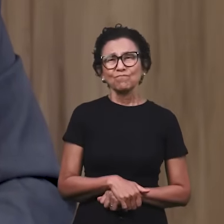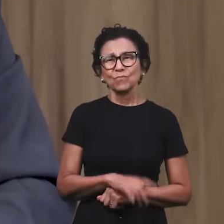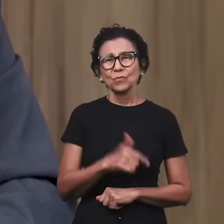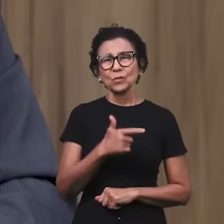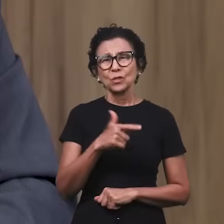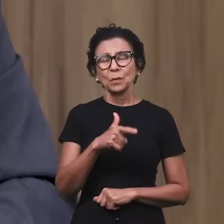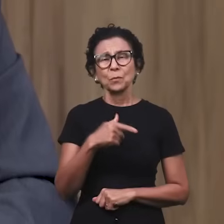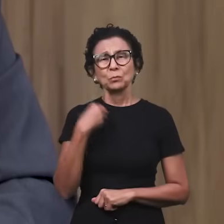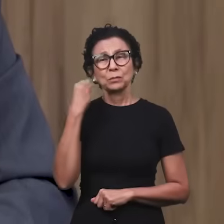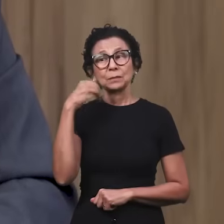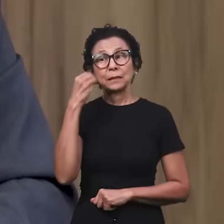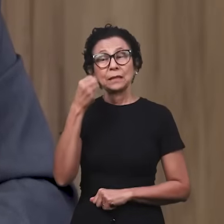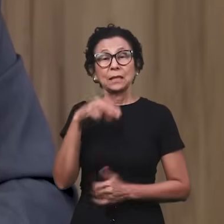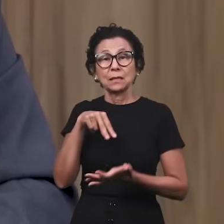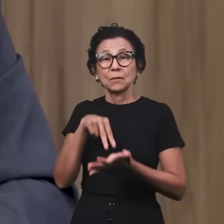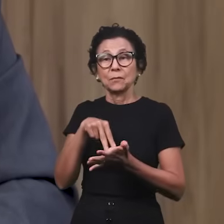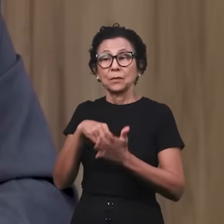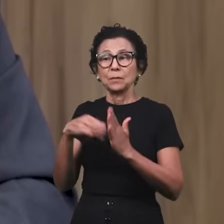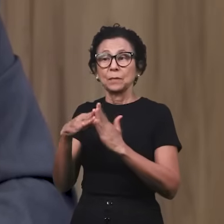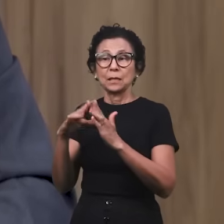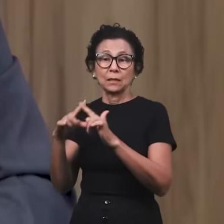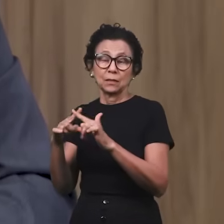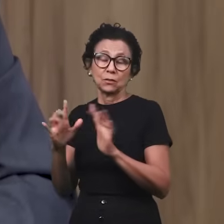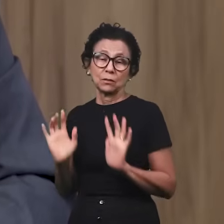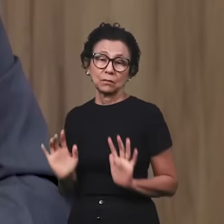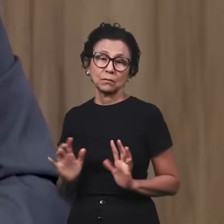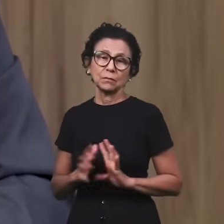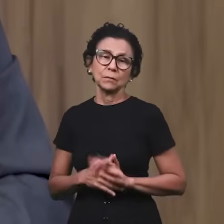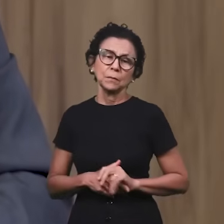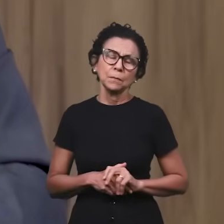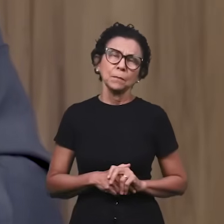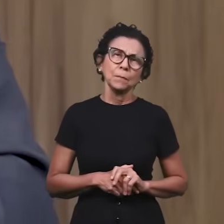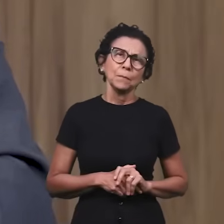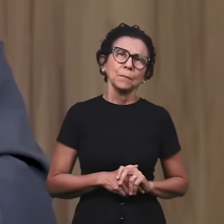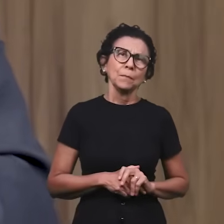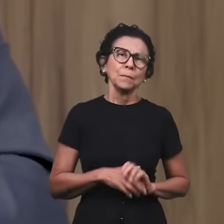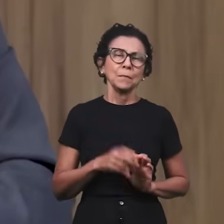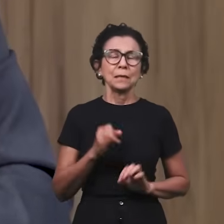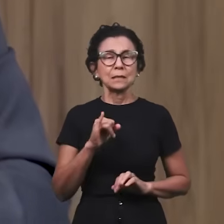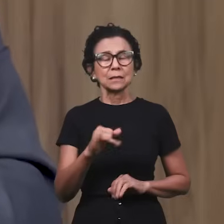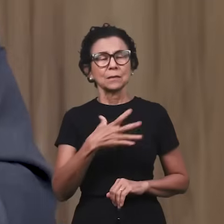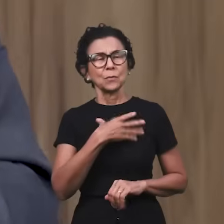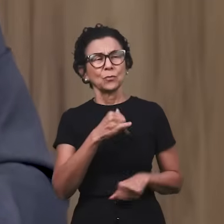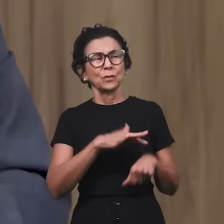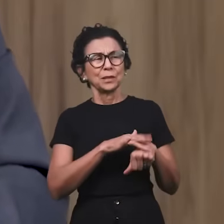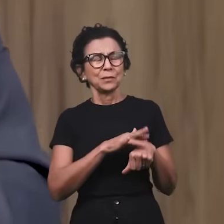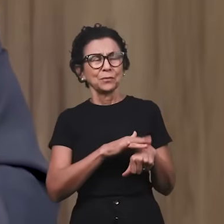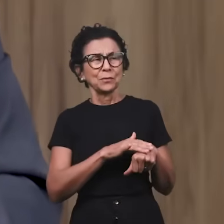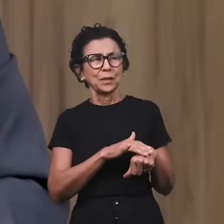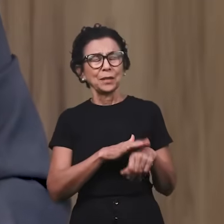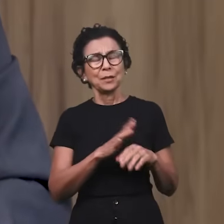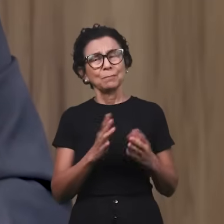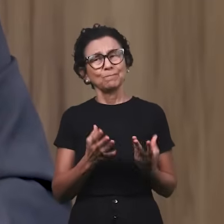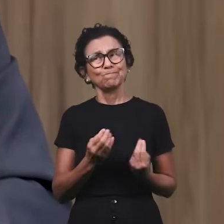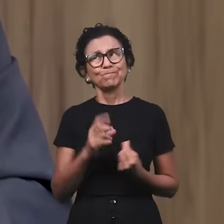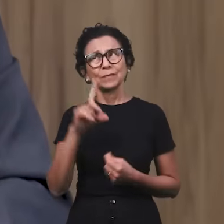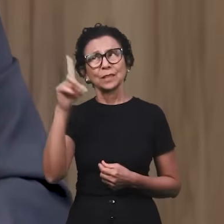Mas eu entendi que a enfermidade dele só estava requerendo alguma coisa de mim,